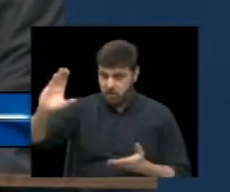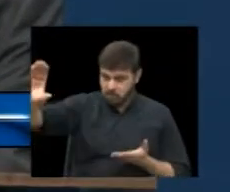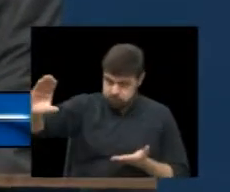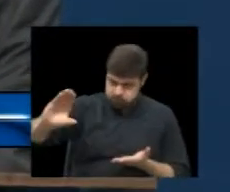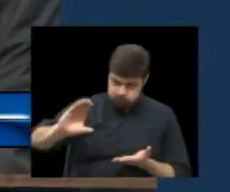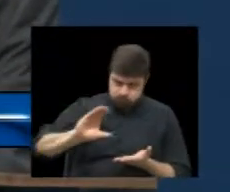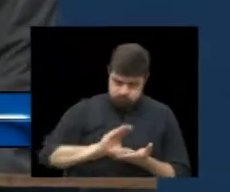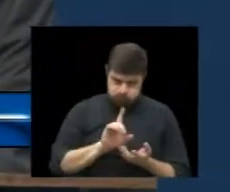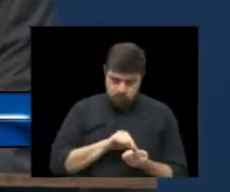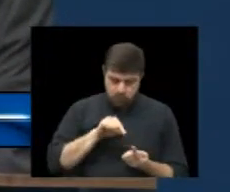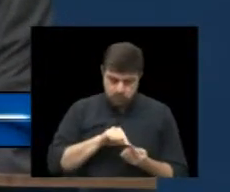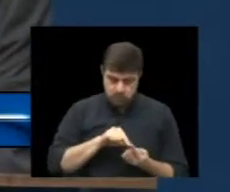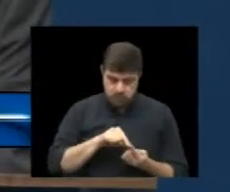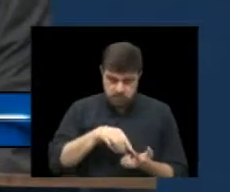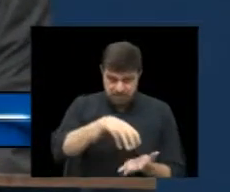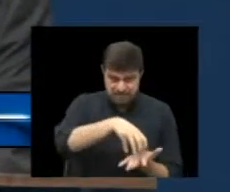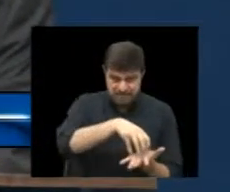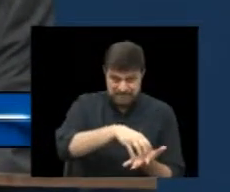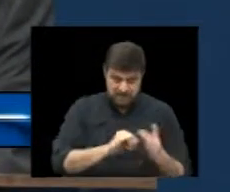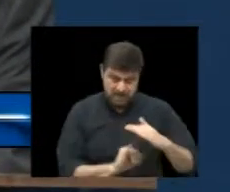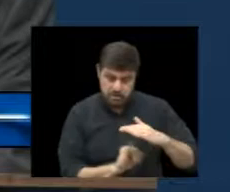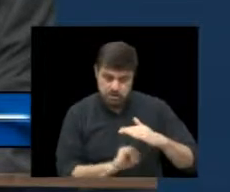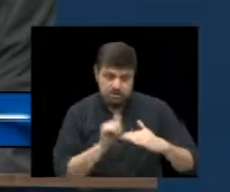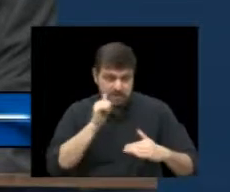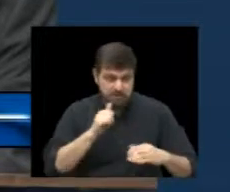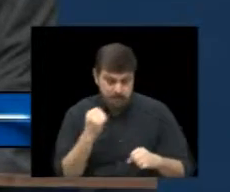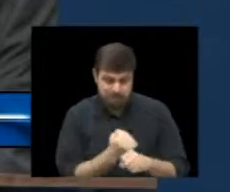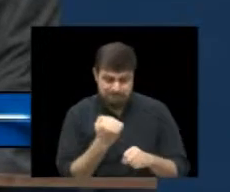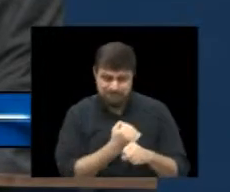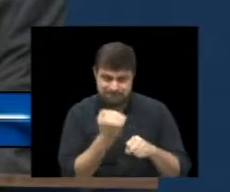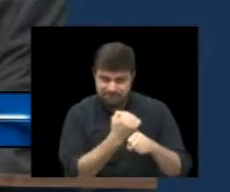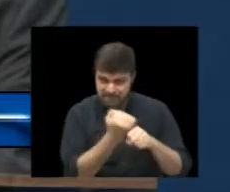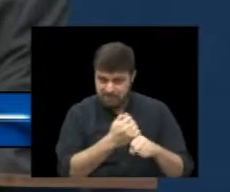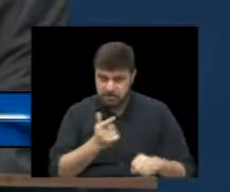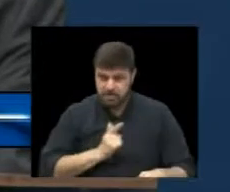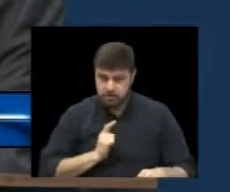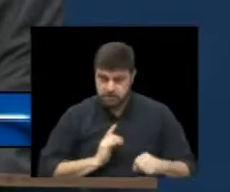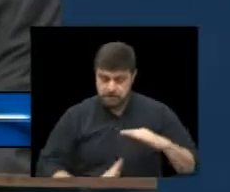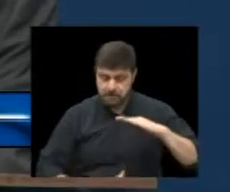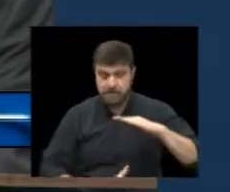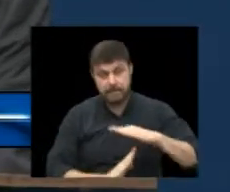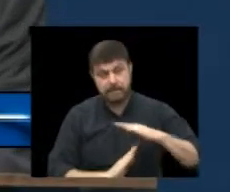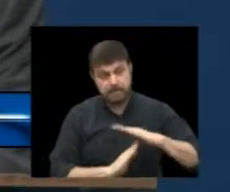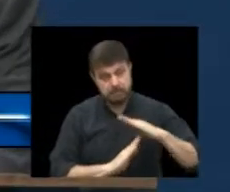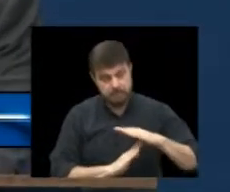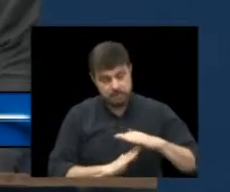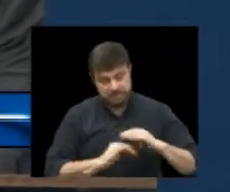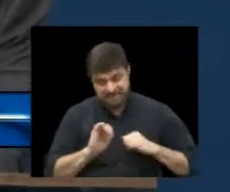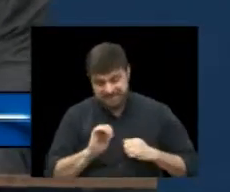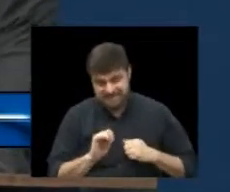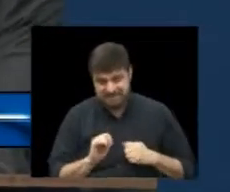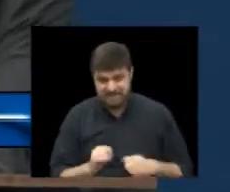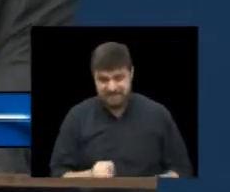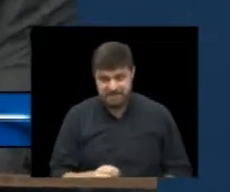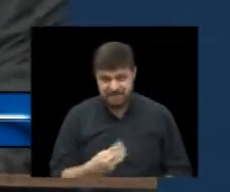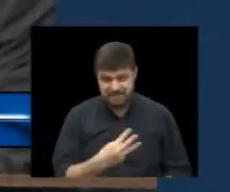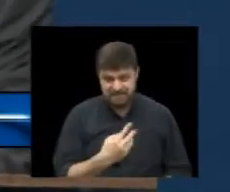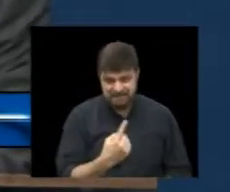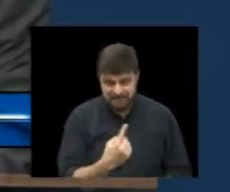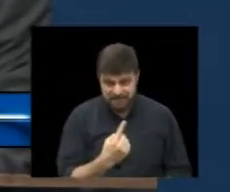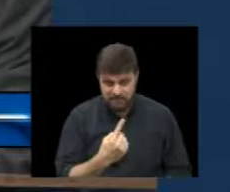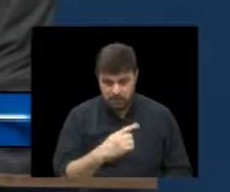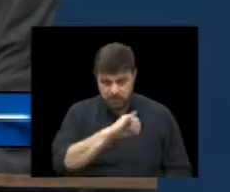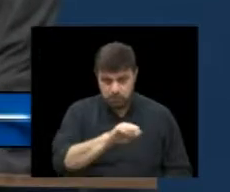Mulher tinha prazo de vencimento caso não fosse executado no dia 31 de julho desse